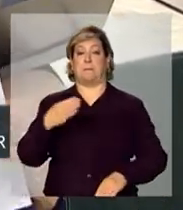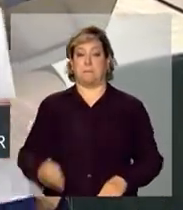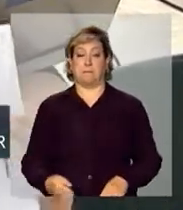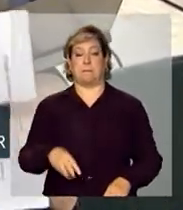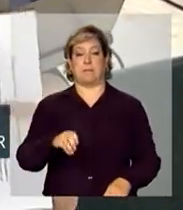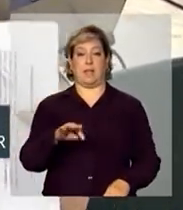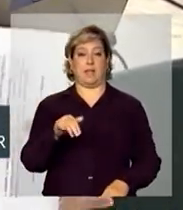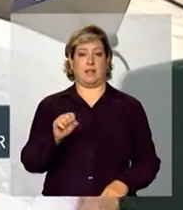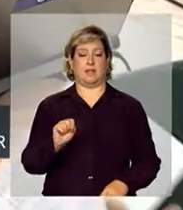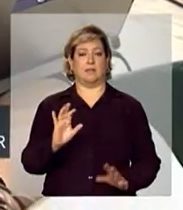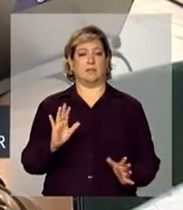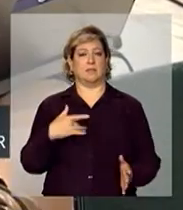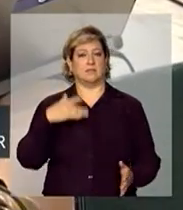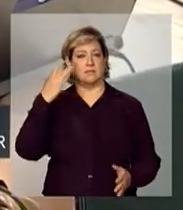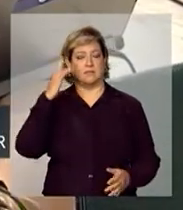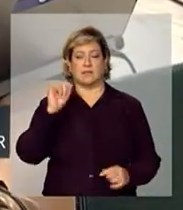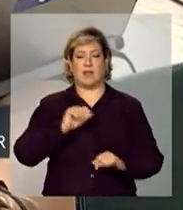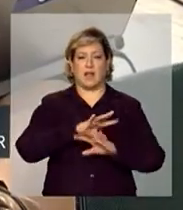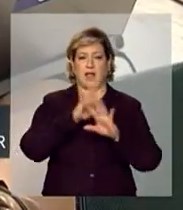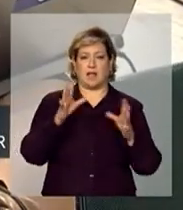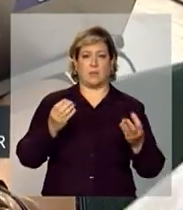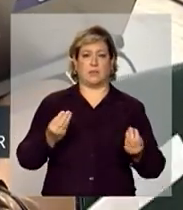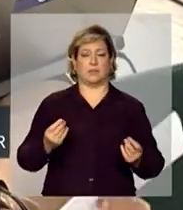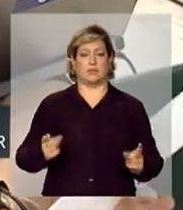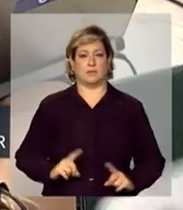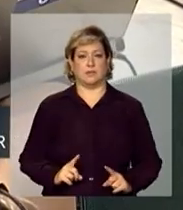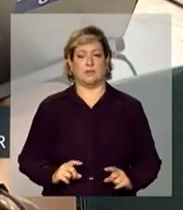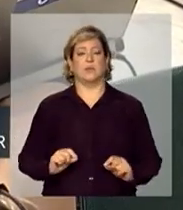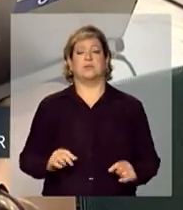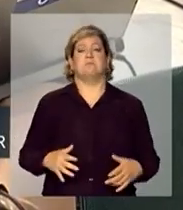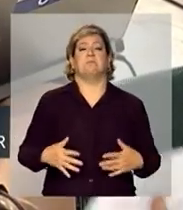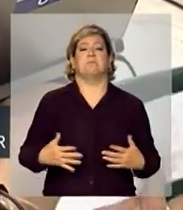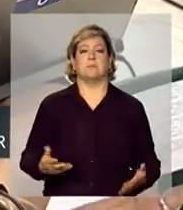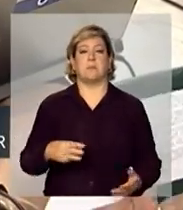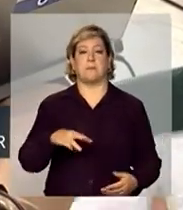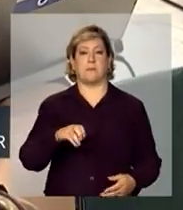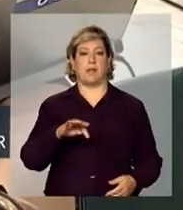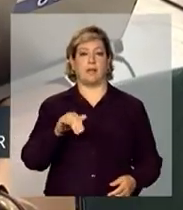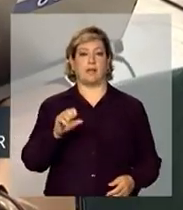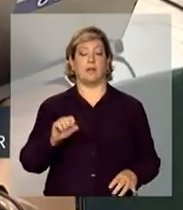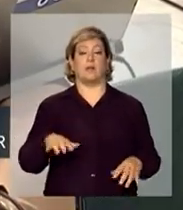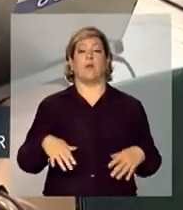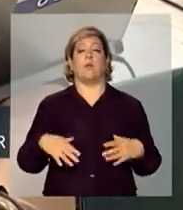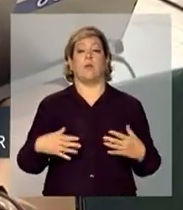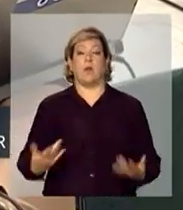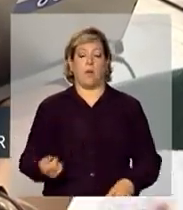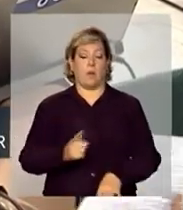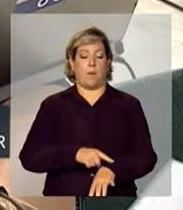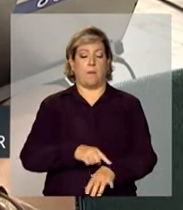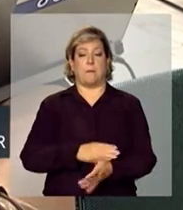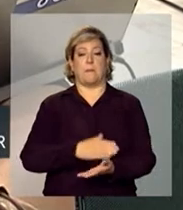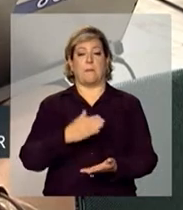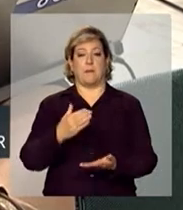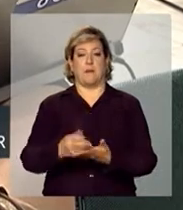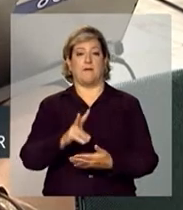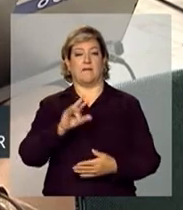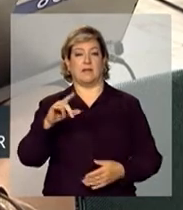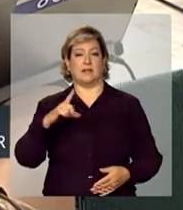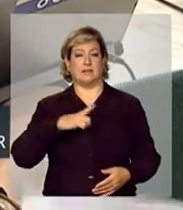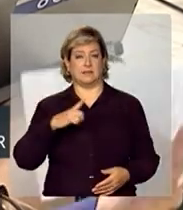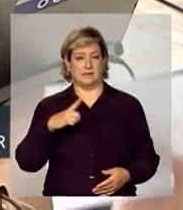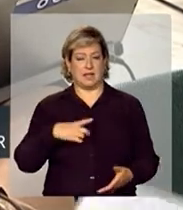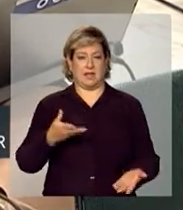não sei se eu não entendi mas enfim para mim não ficou exatamente claro que metas são essas que prazos elas vão ter para atender exatamente